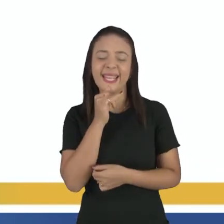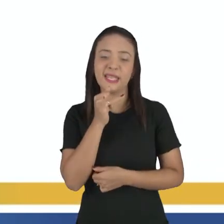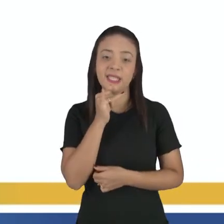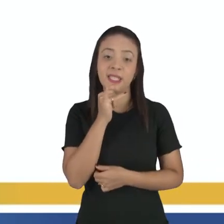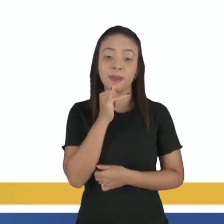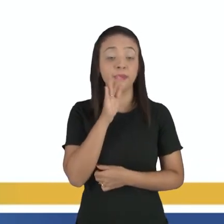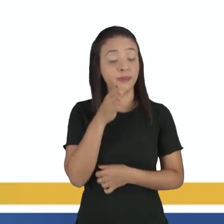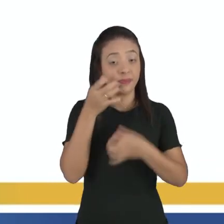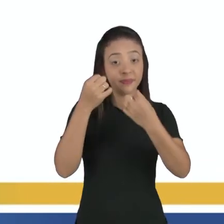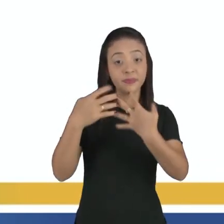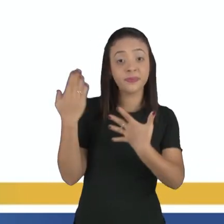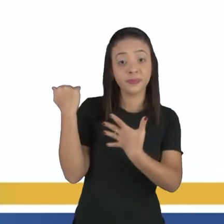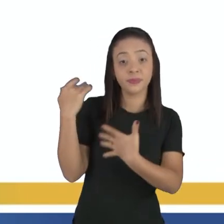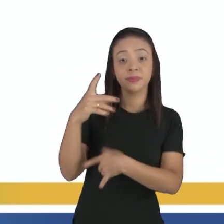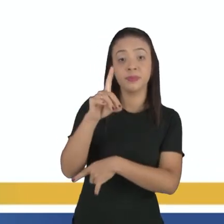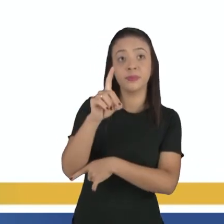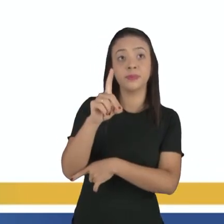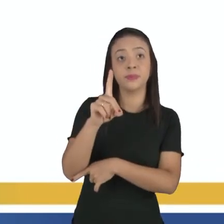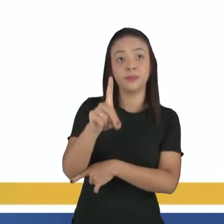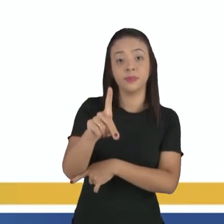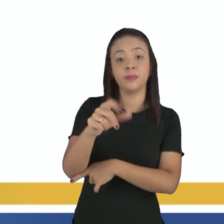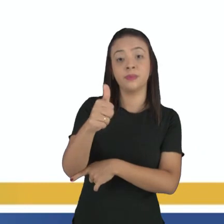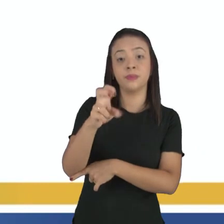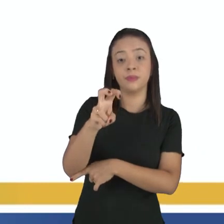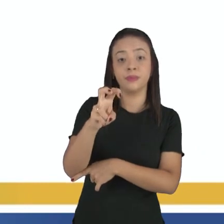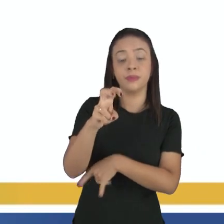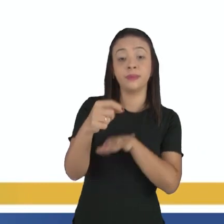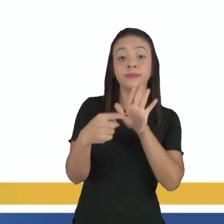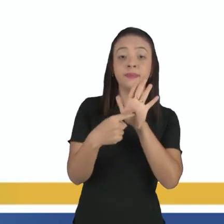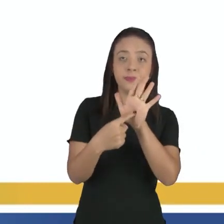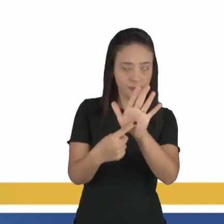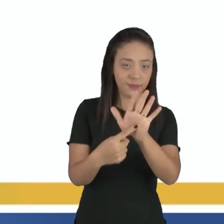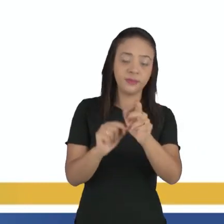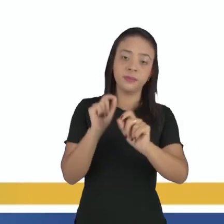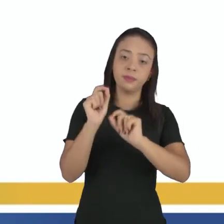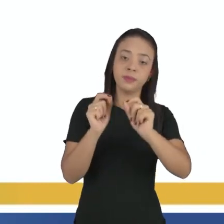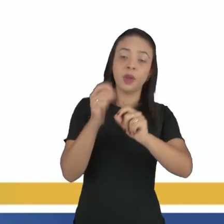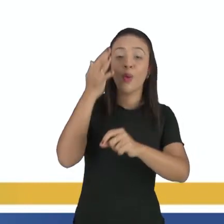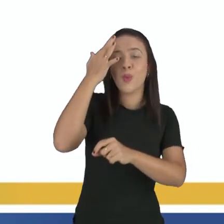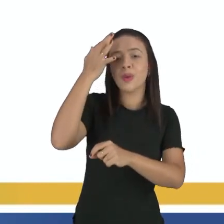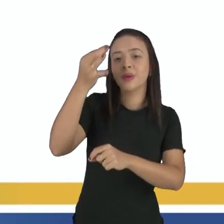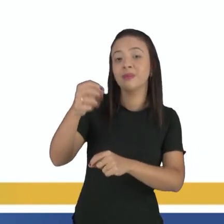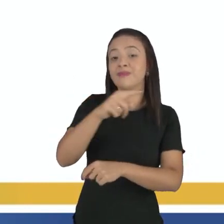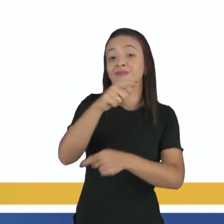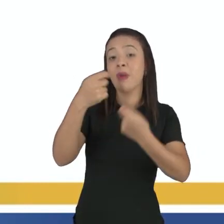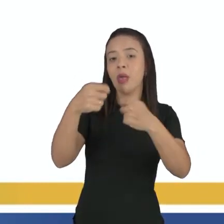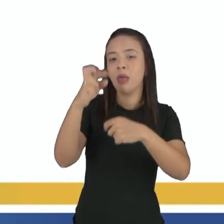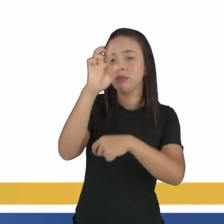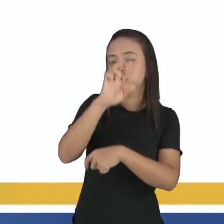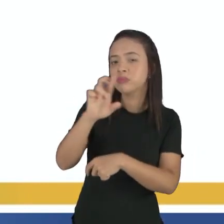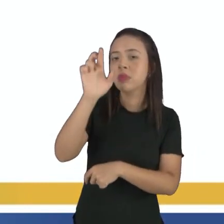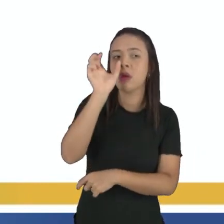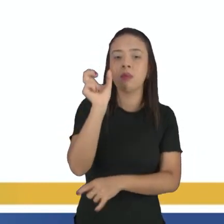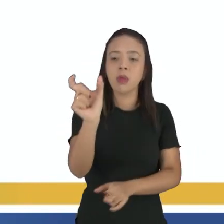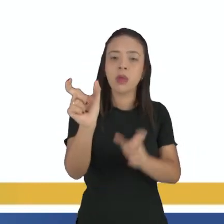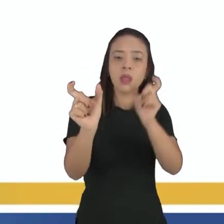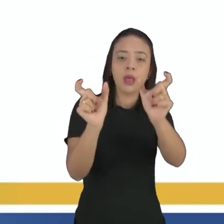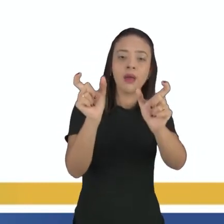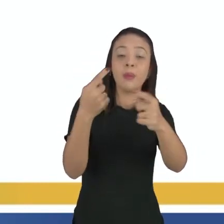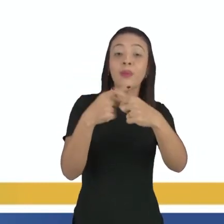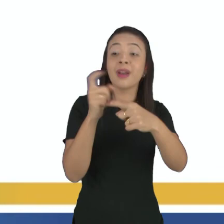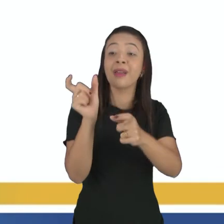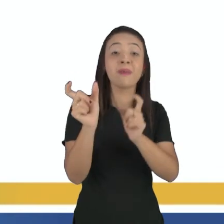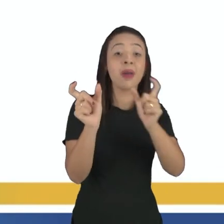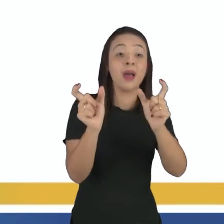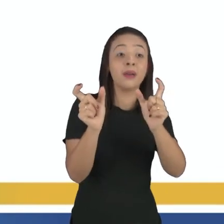exemplo do que eu acabei de dizer do descritor que traz para nós essa esse entendimento que você deve observar as palavras te